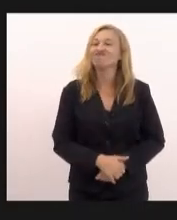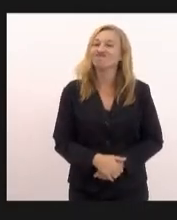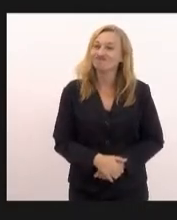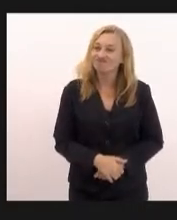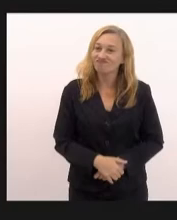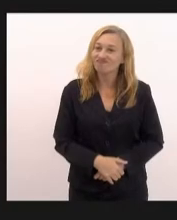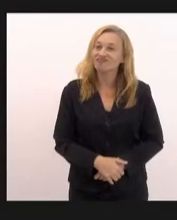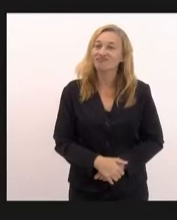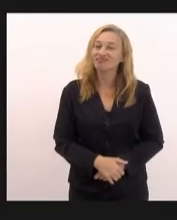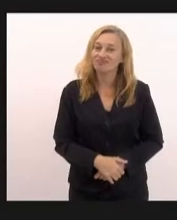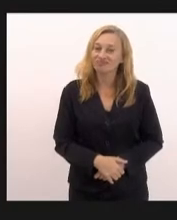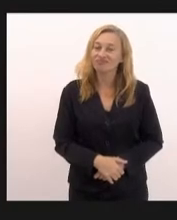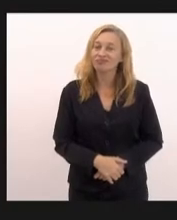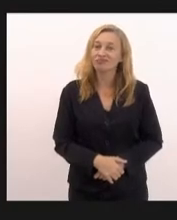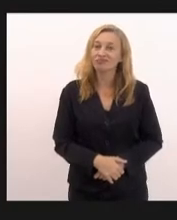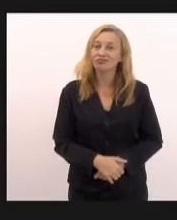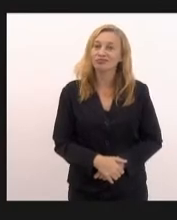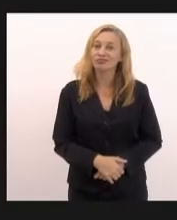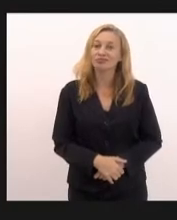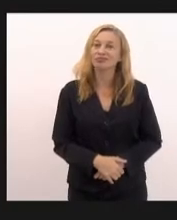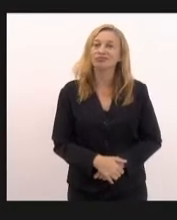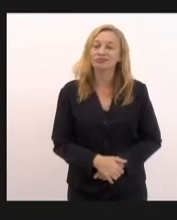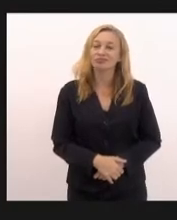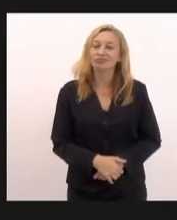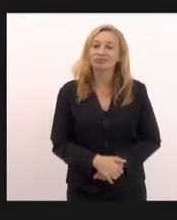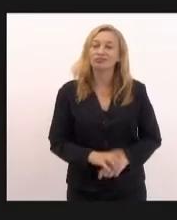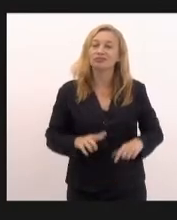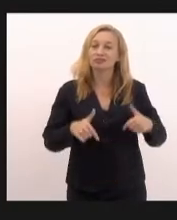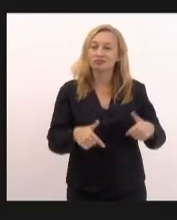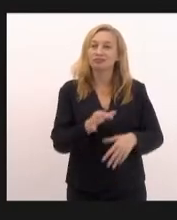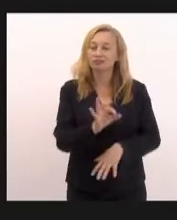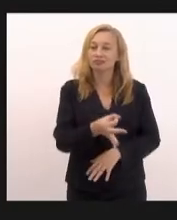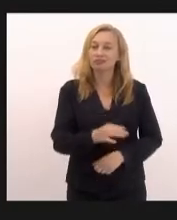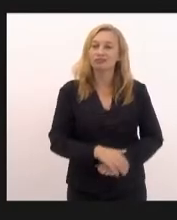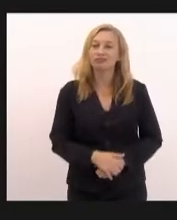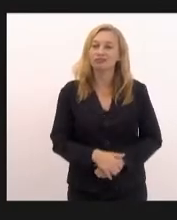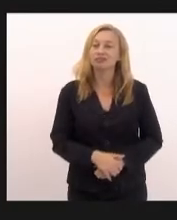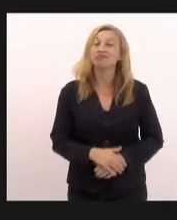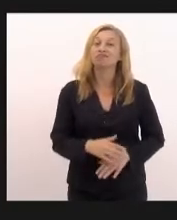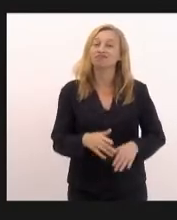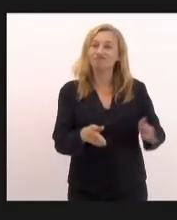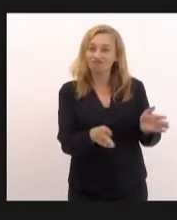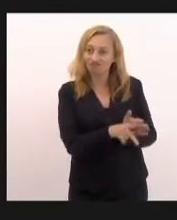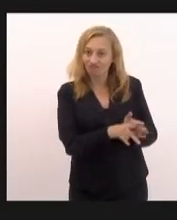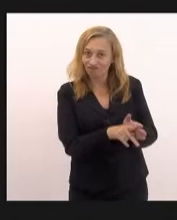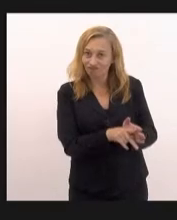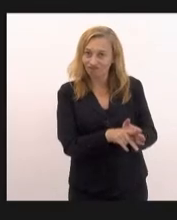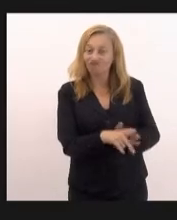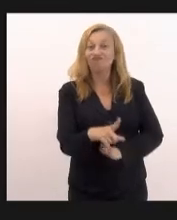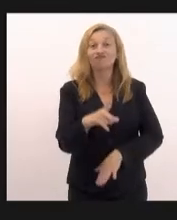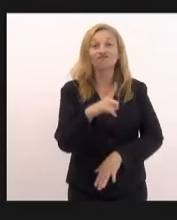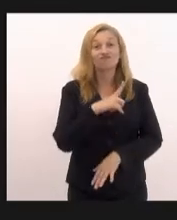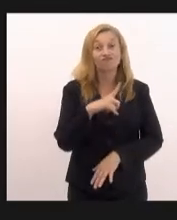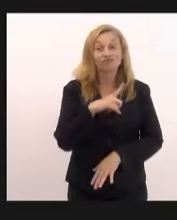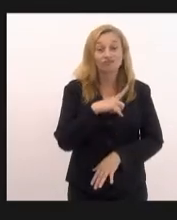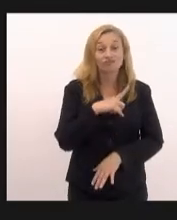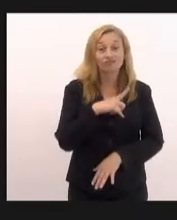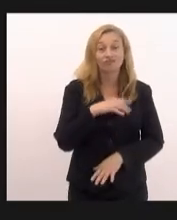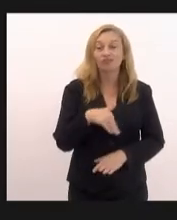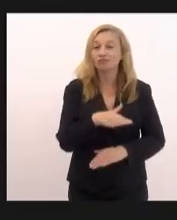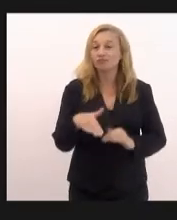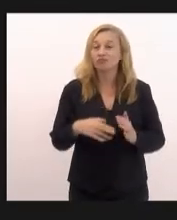forma enfática, enfático, que este projeto tenha como